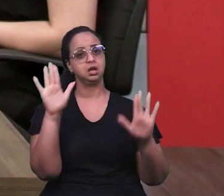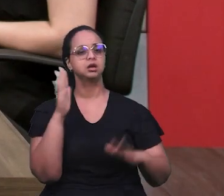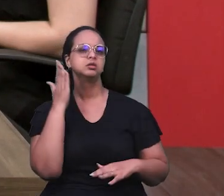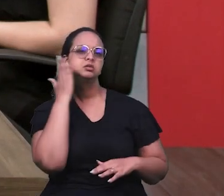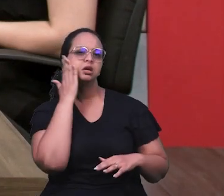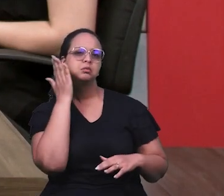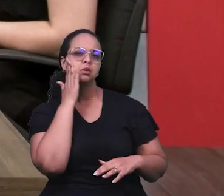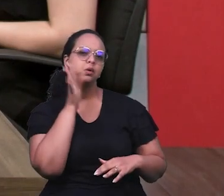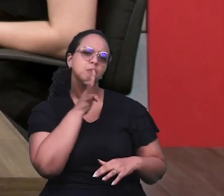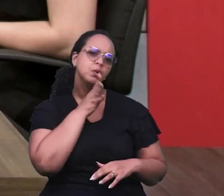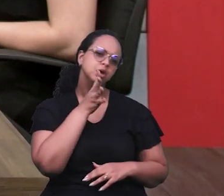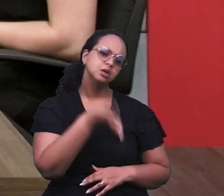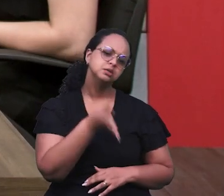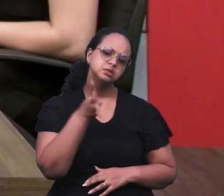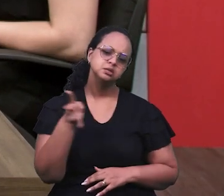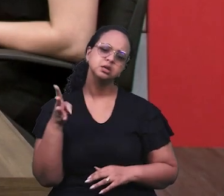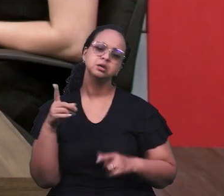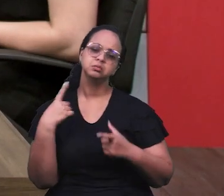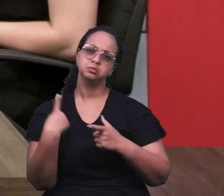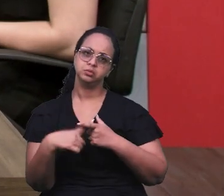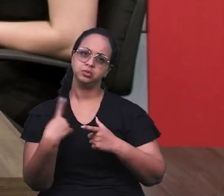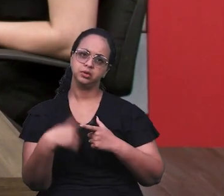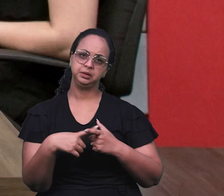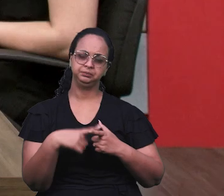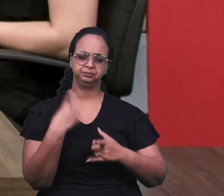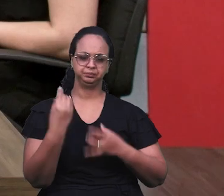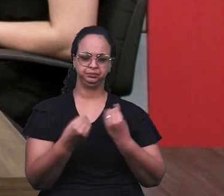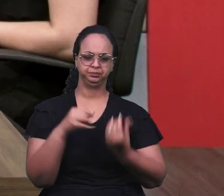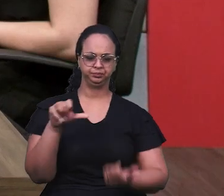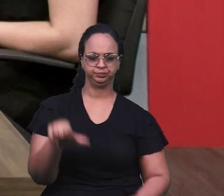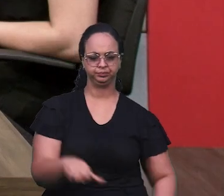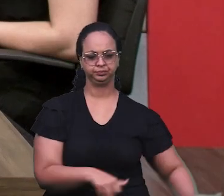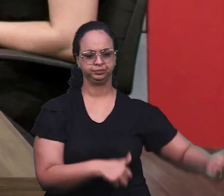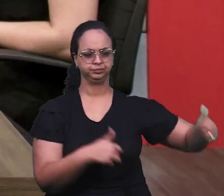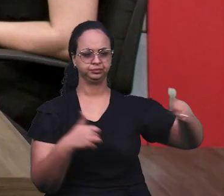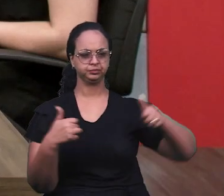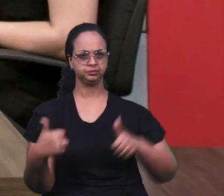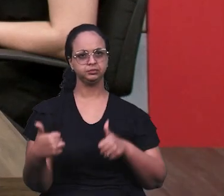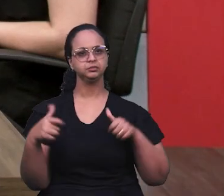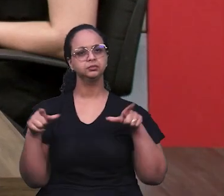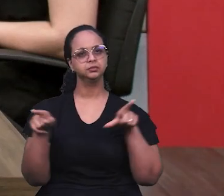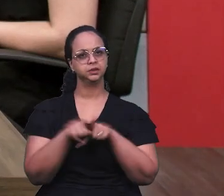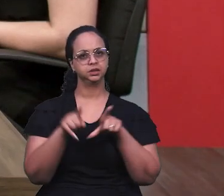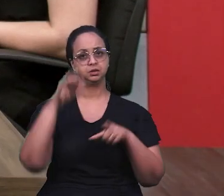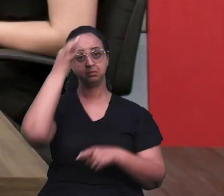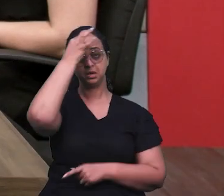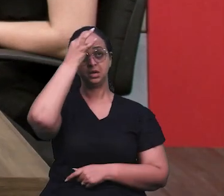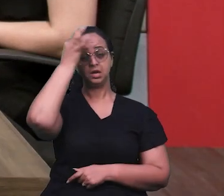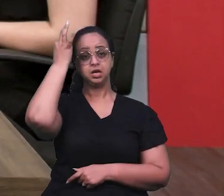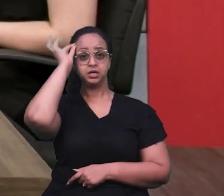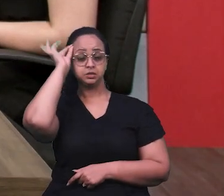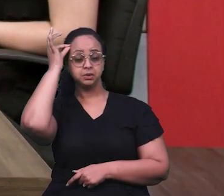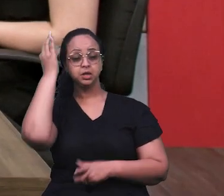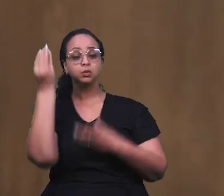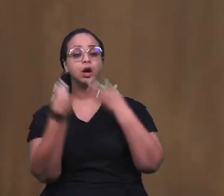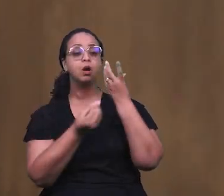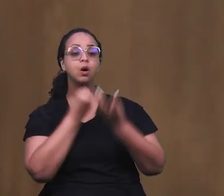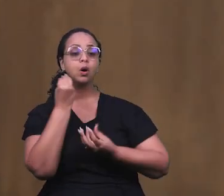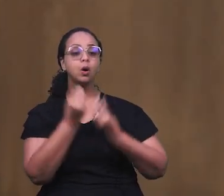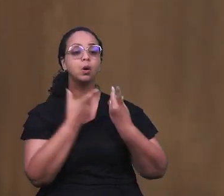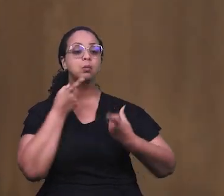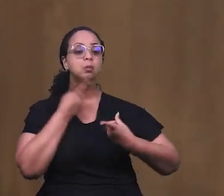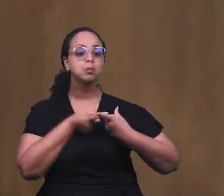acontecer, tanto fisicamente, a questão do mergulho, quanto espiritualmente, o entendimento de por